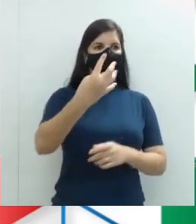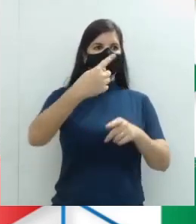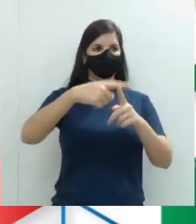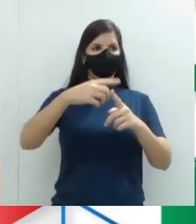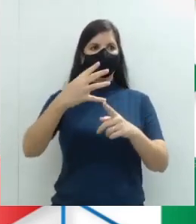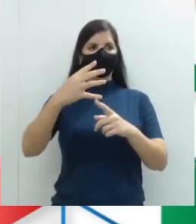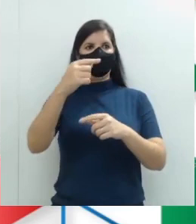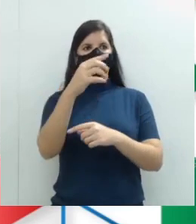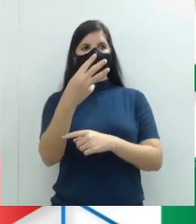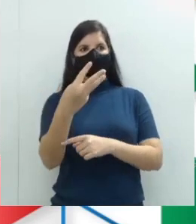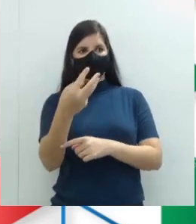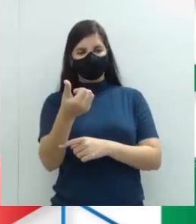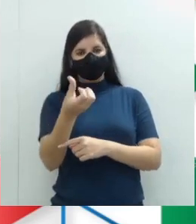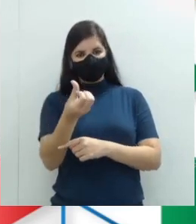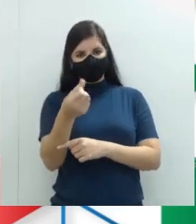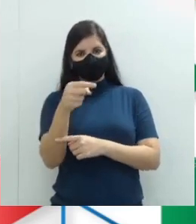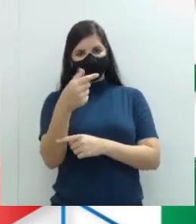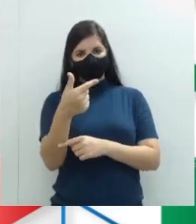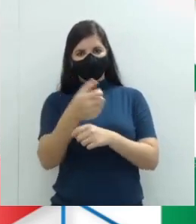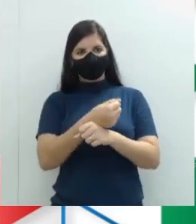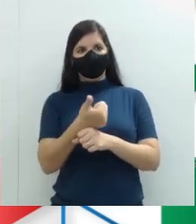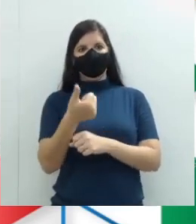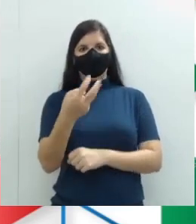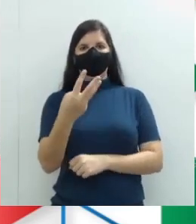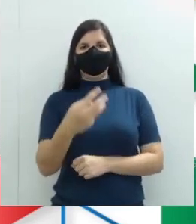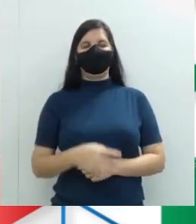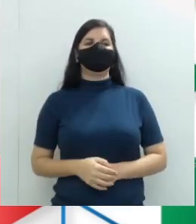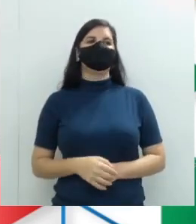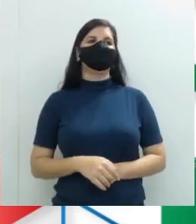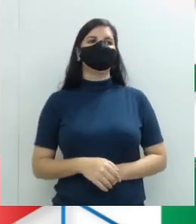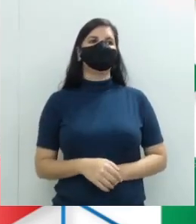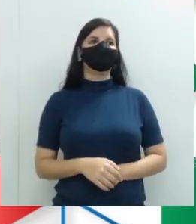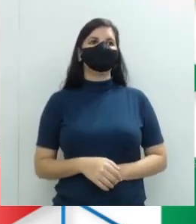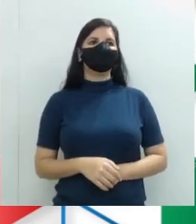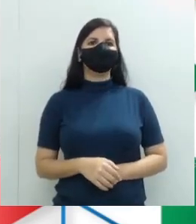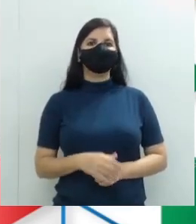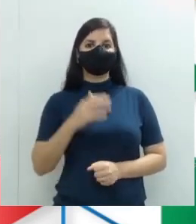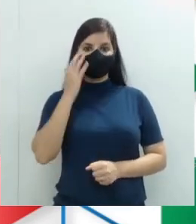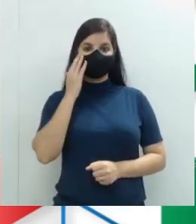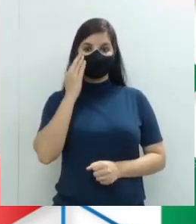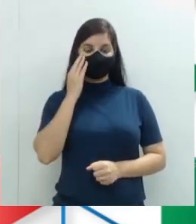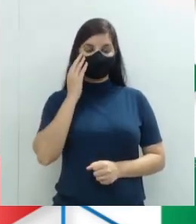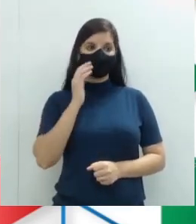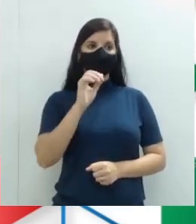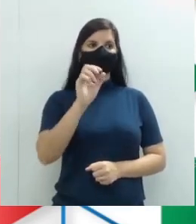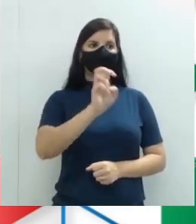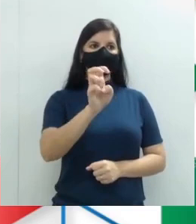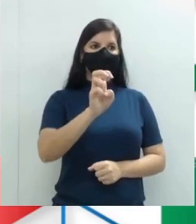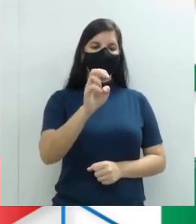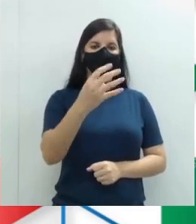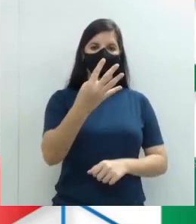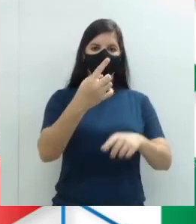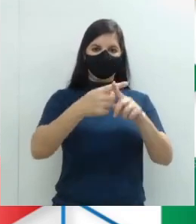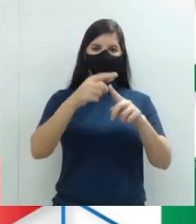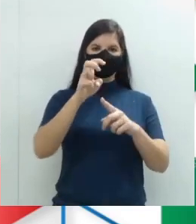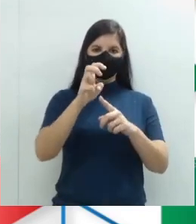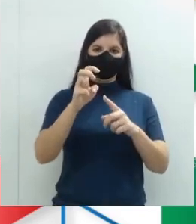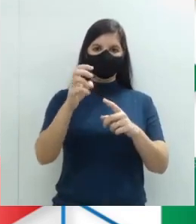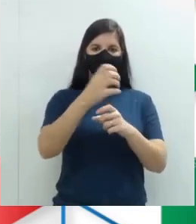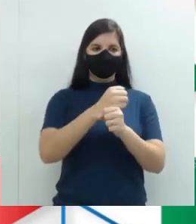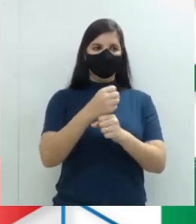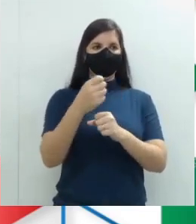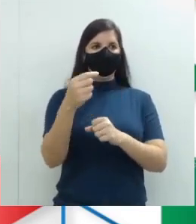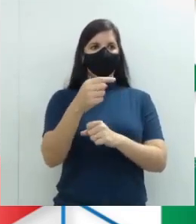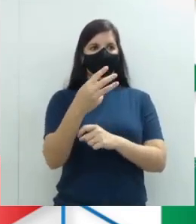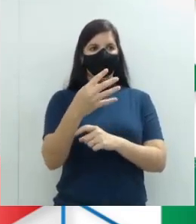menos 3. 16 menos 3, 13. Tá entendendo a lógica? A5. 4 vezes 5